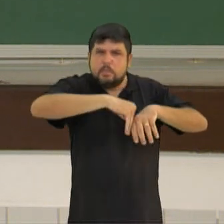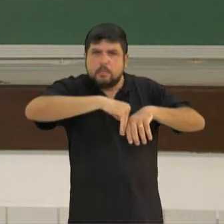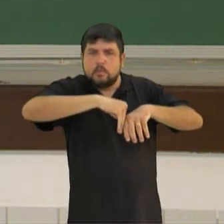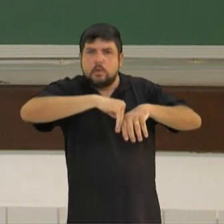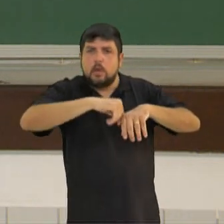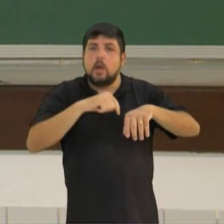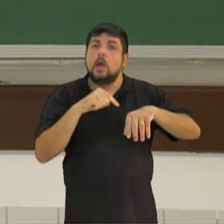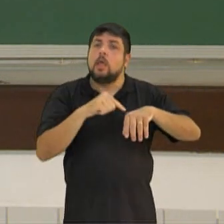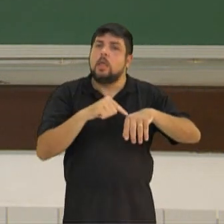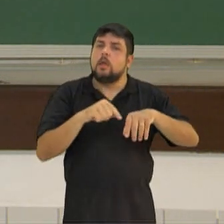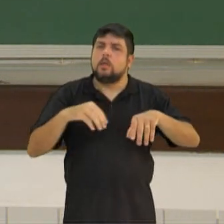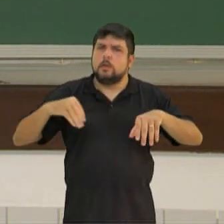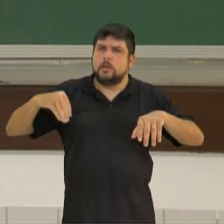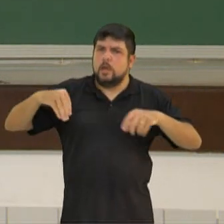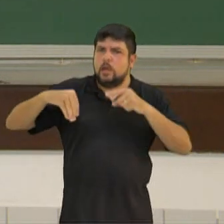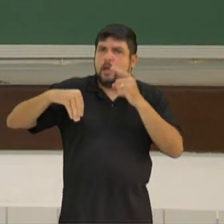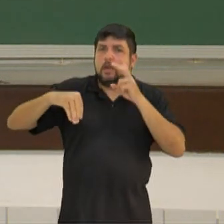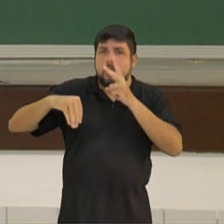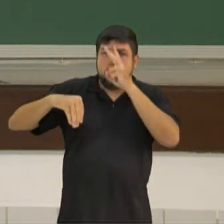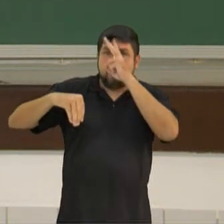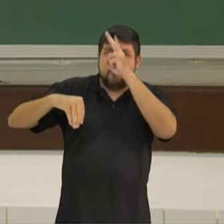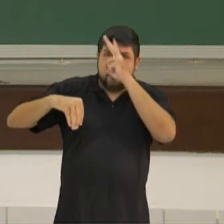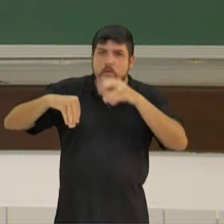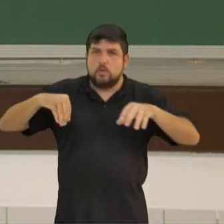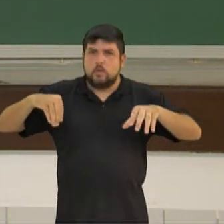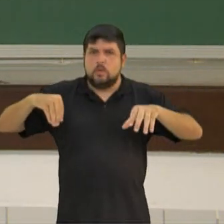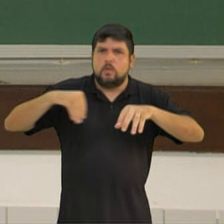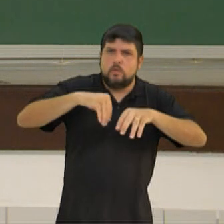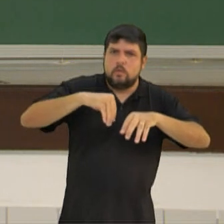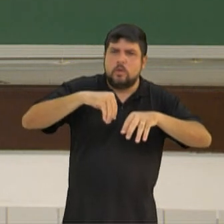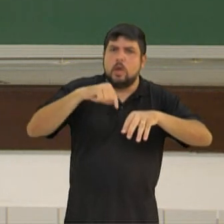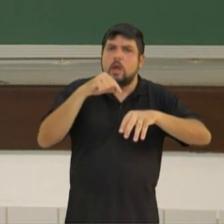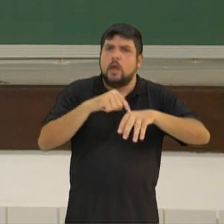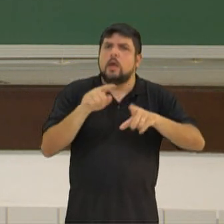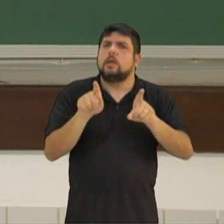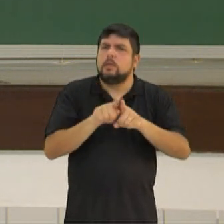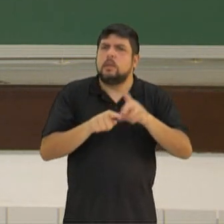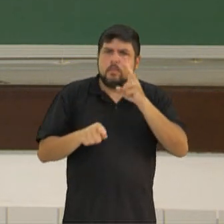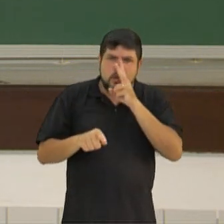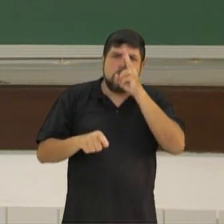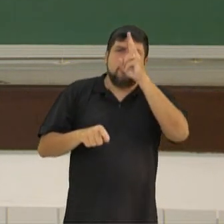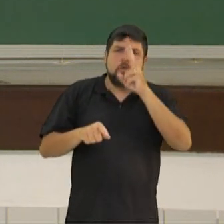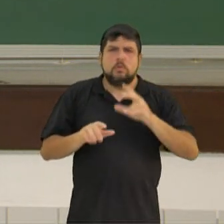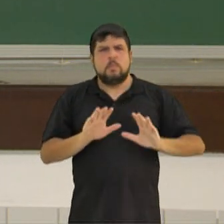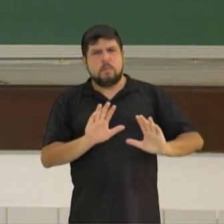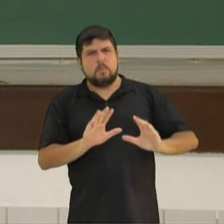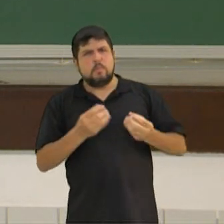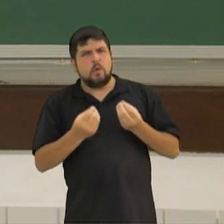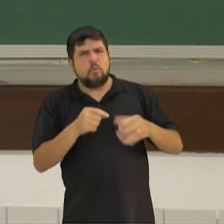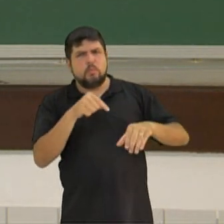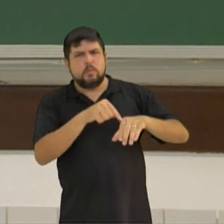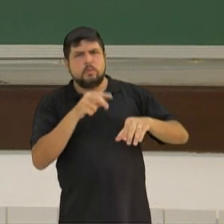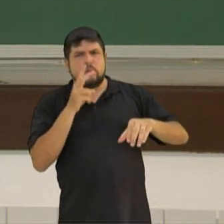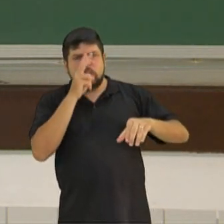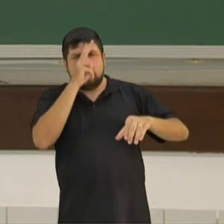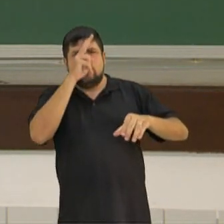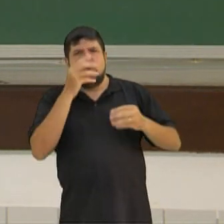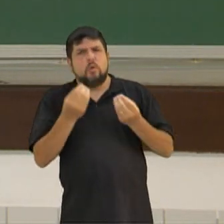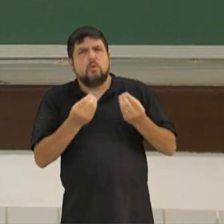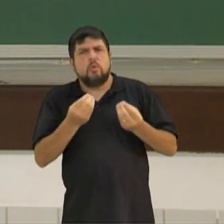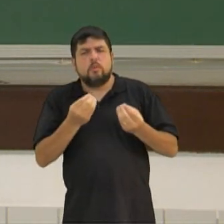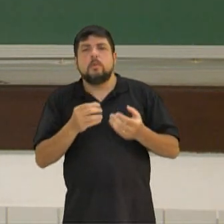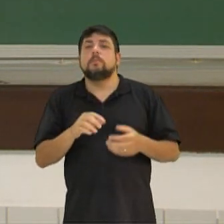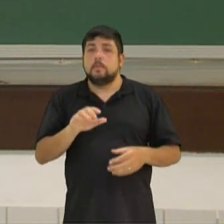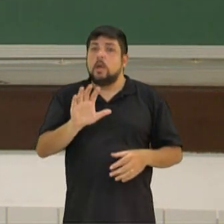pedra colocou no seu dedão. Ela te chutou. Aí você pode falar, como assim a pedra me chutou? É exatamente isso. Você